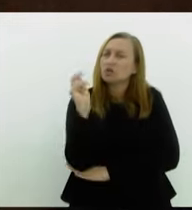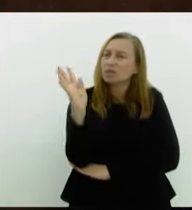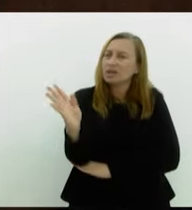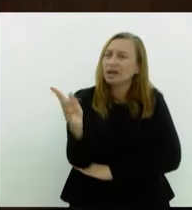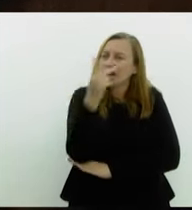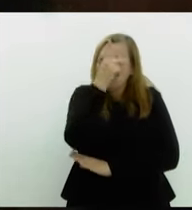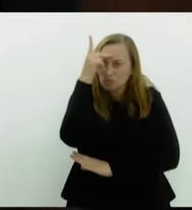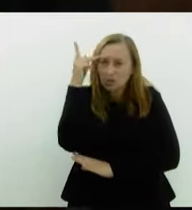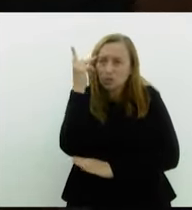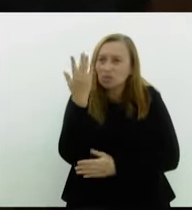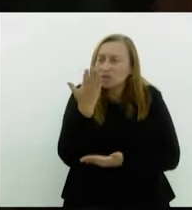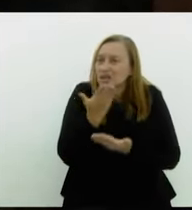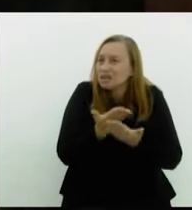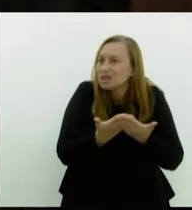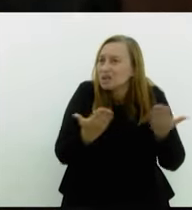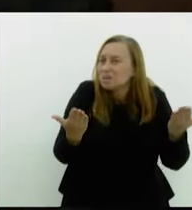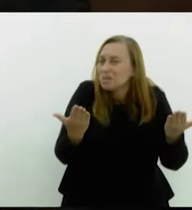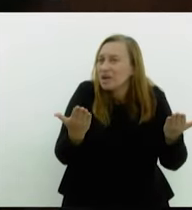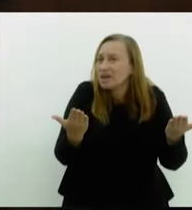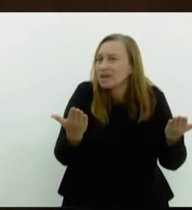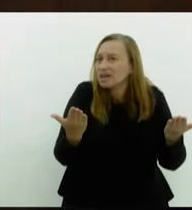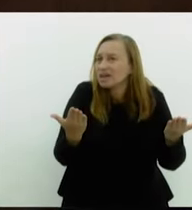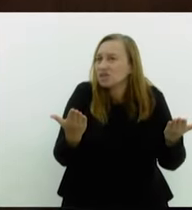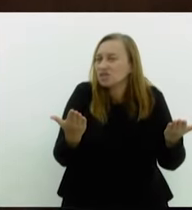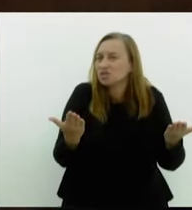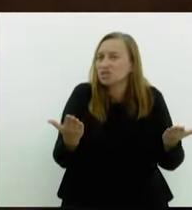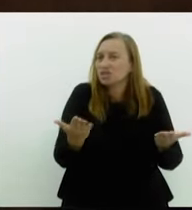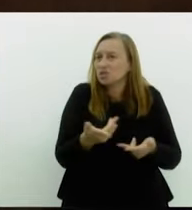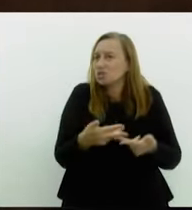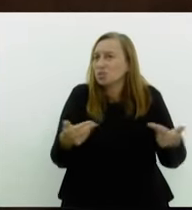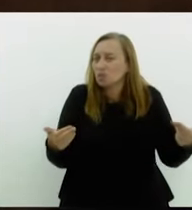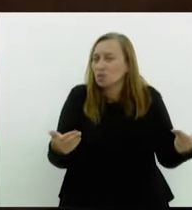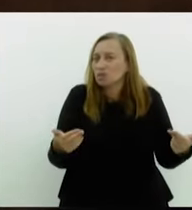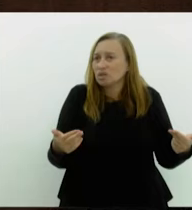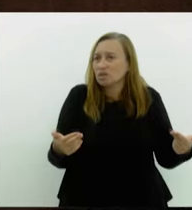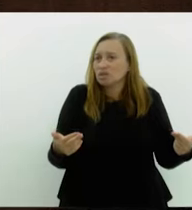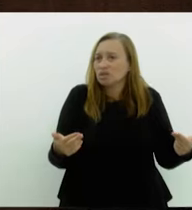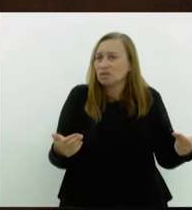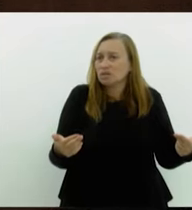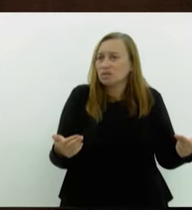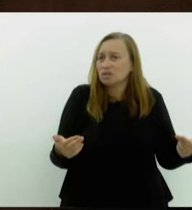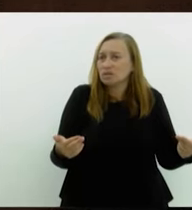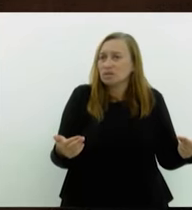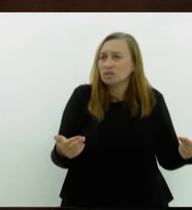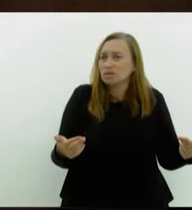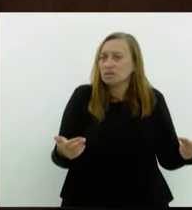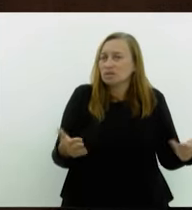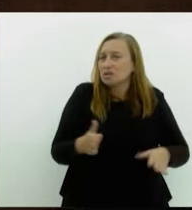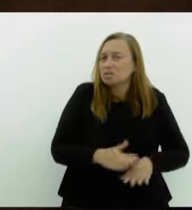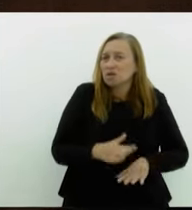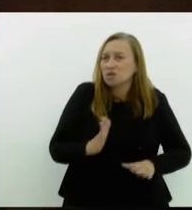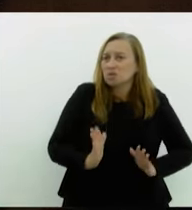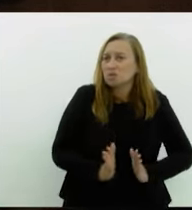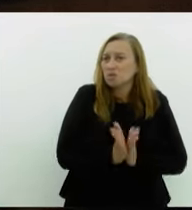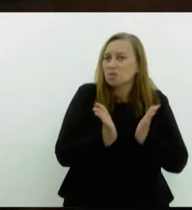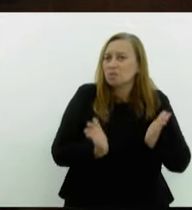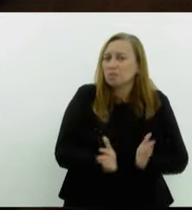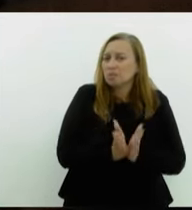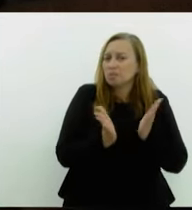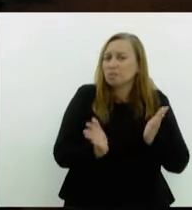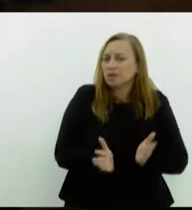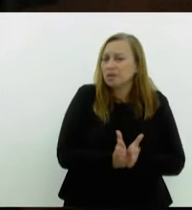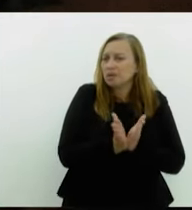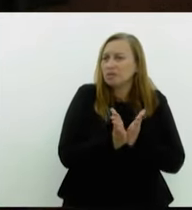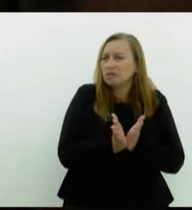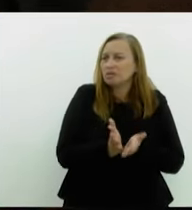pessoas que acabam sendo as principais vítimas são aquelas mais pobres, que não têm